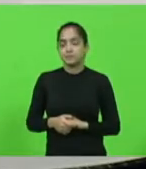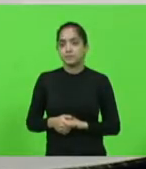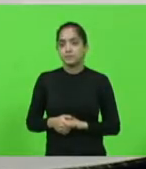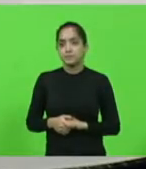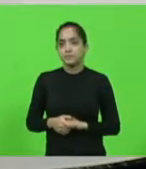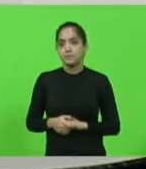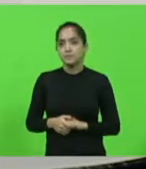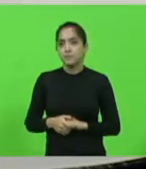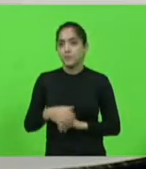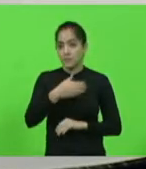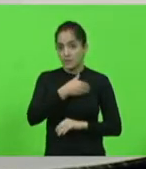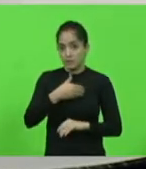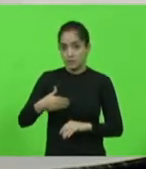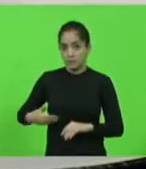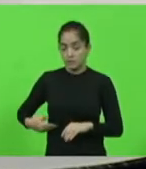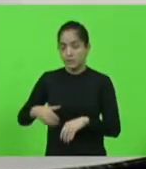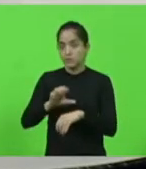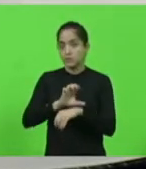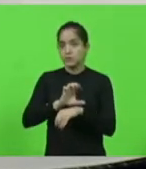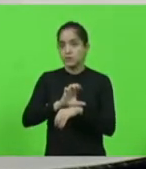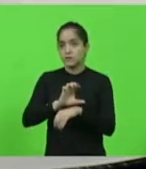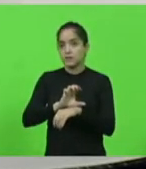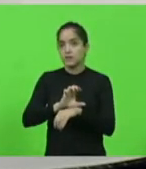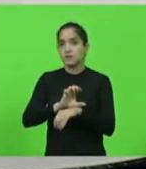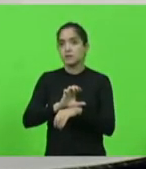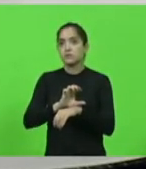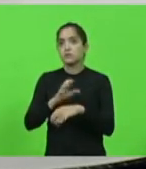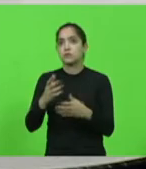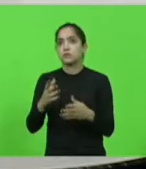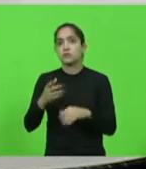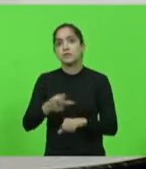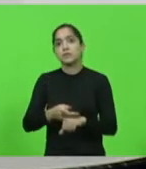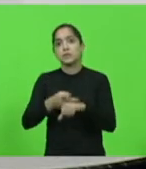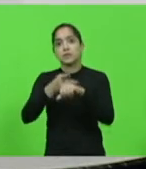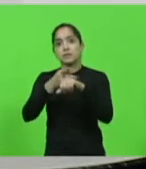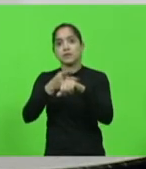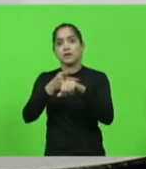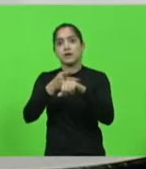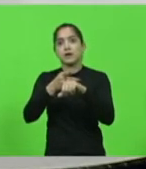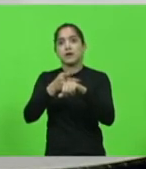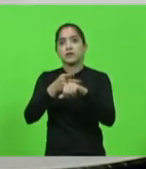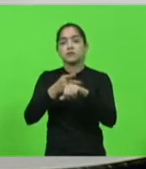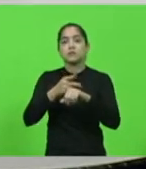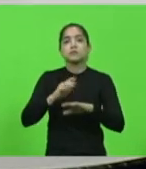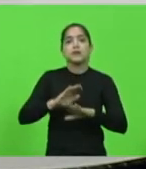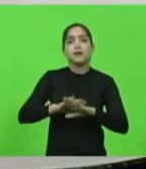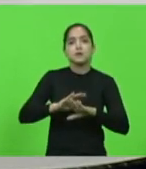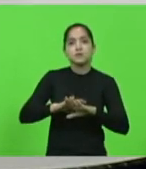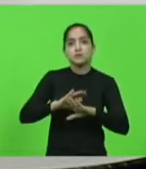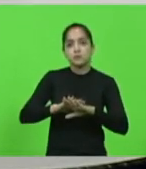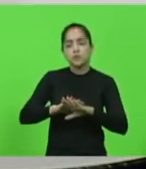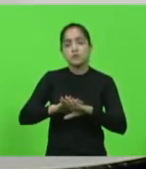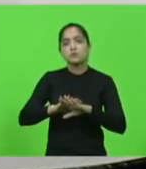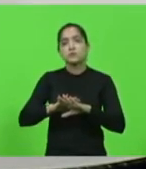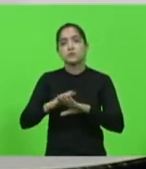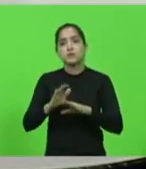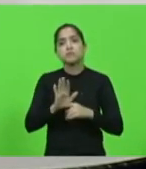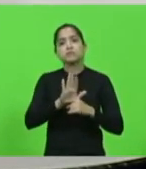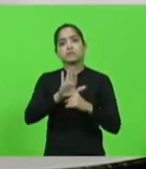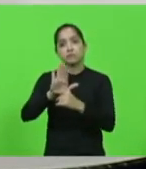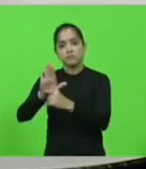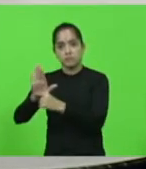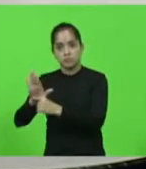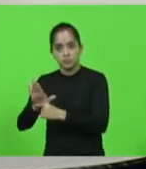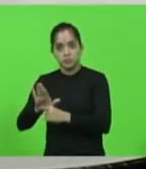que o governo do Estado hoje ele tem premiado uma série de ações que vão resultar em benefícios diretos